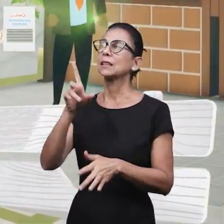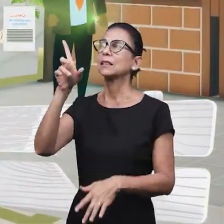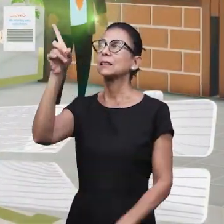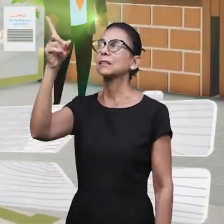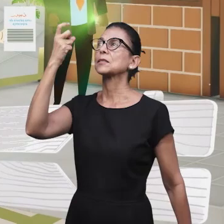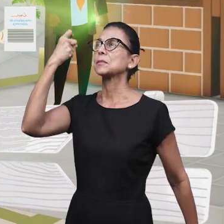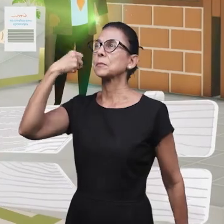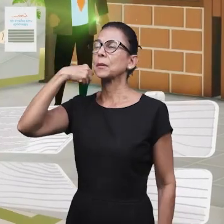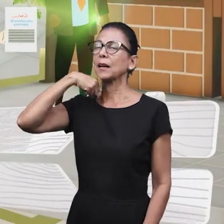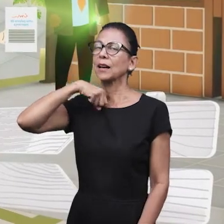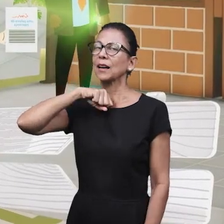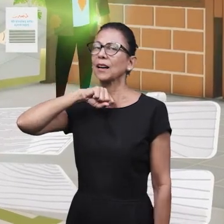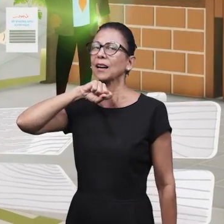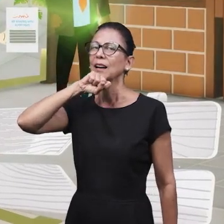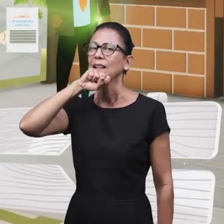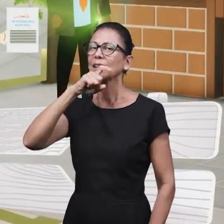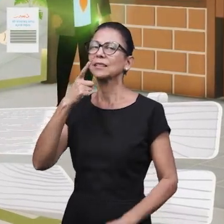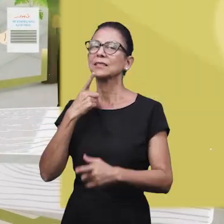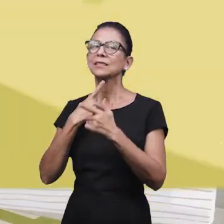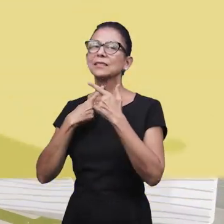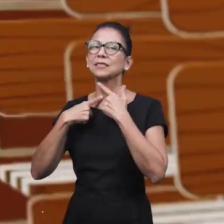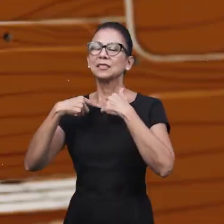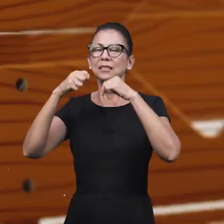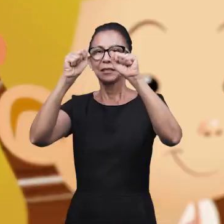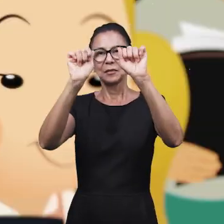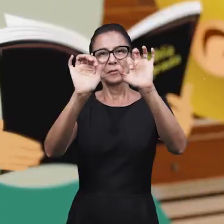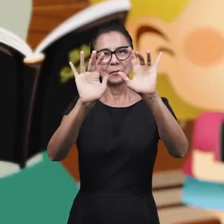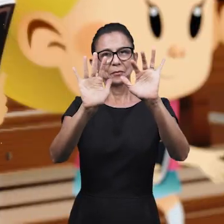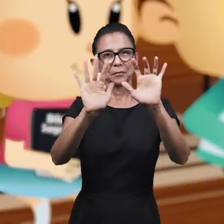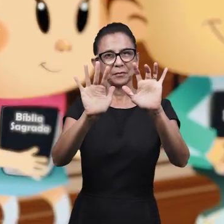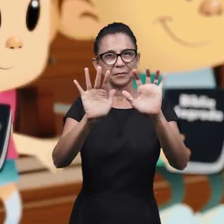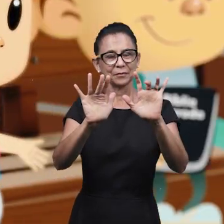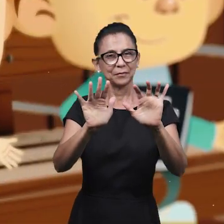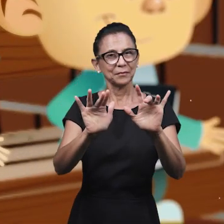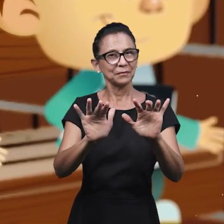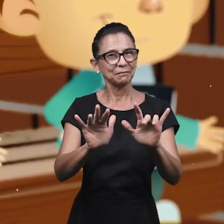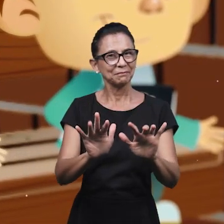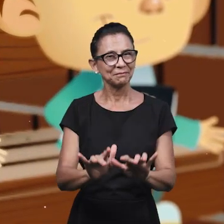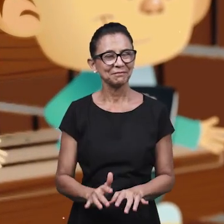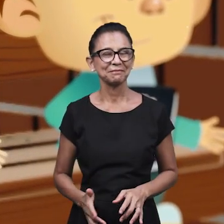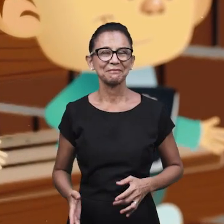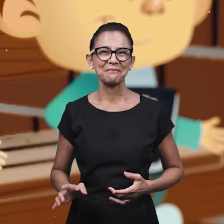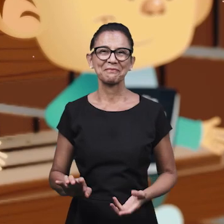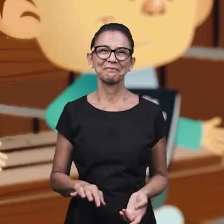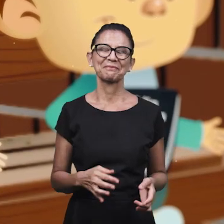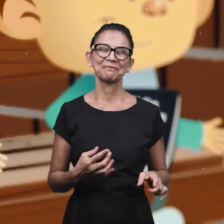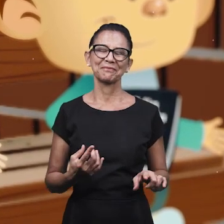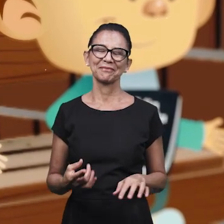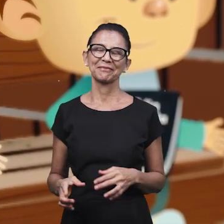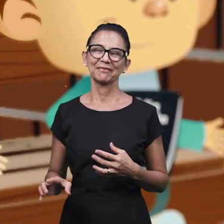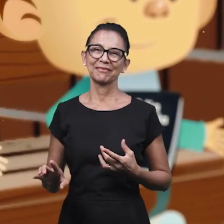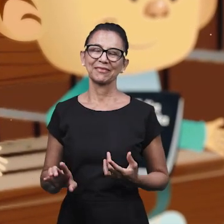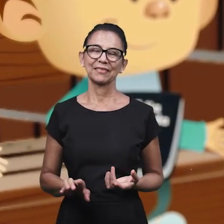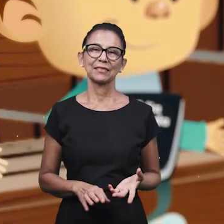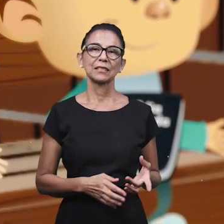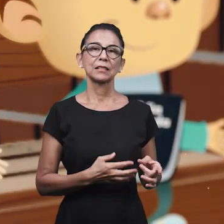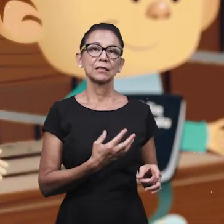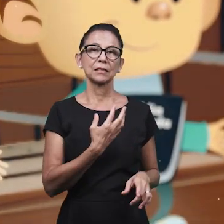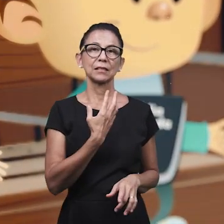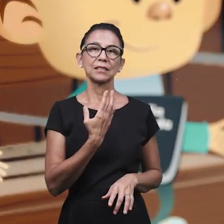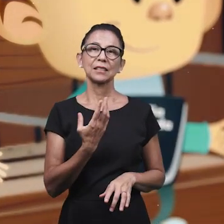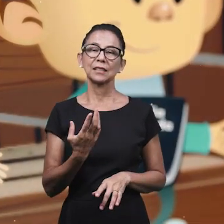Jesus, o Pai Celeste, que deseja a ti todo bem.